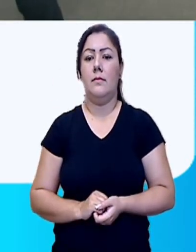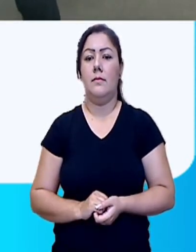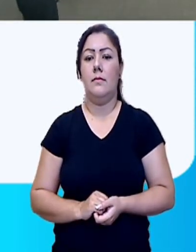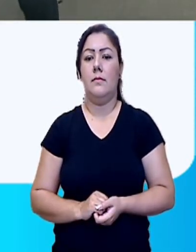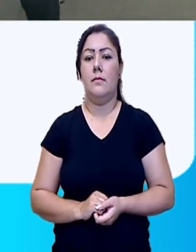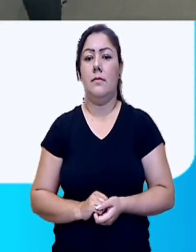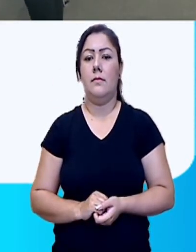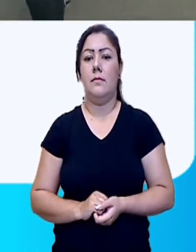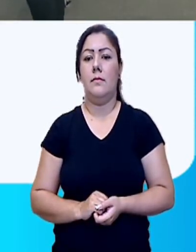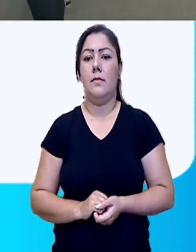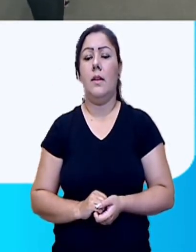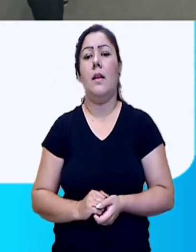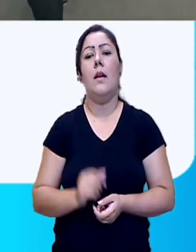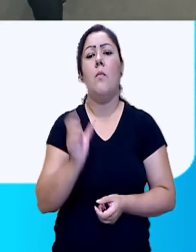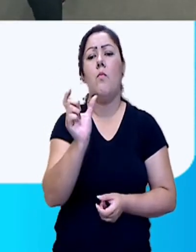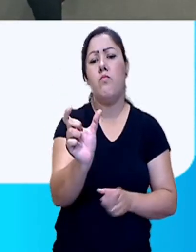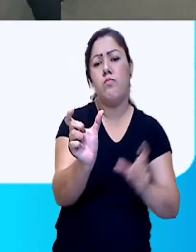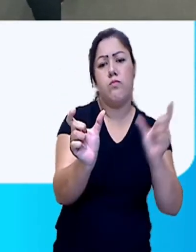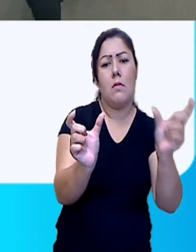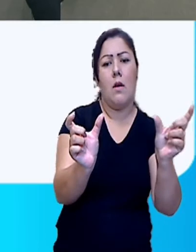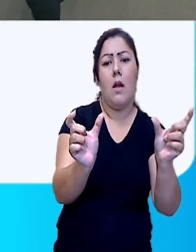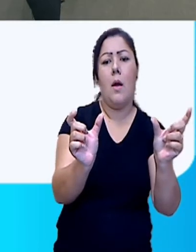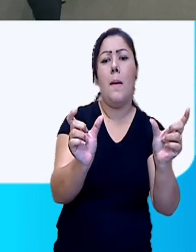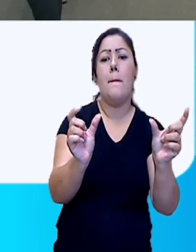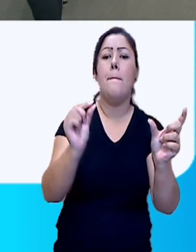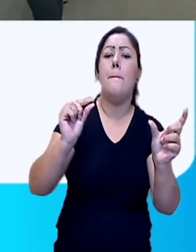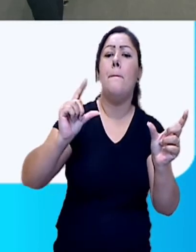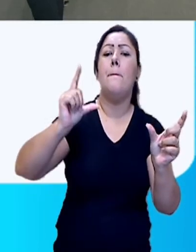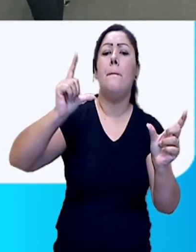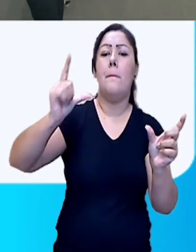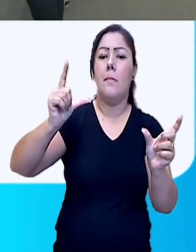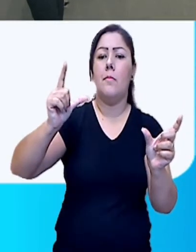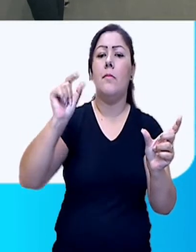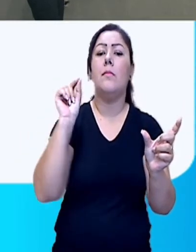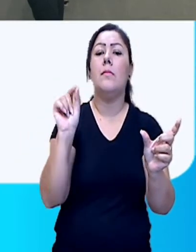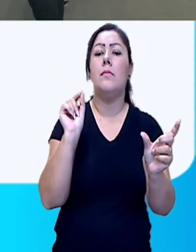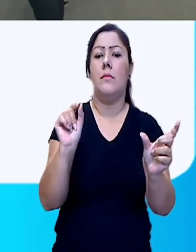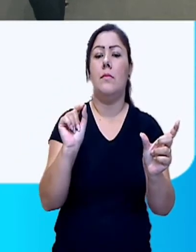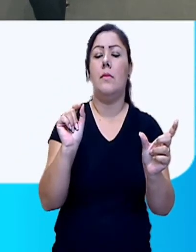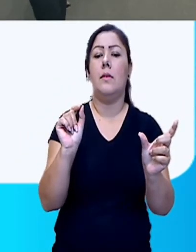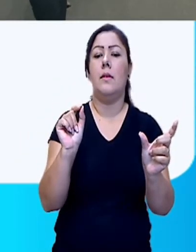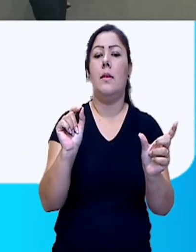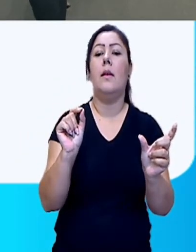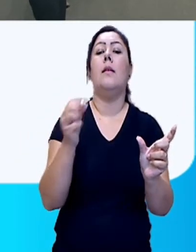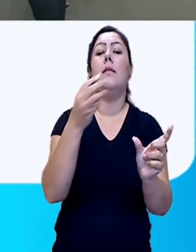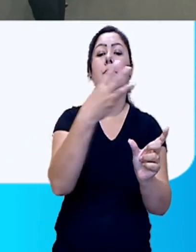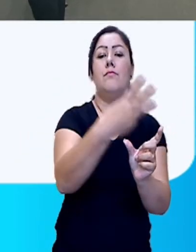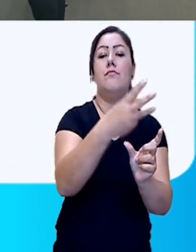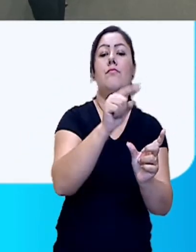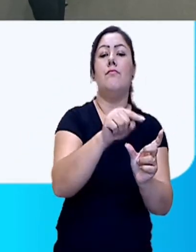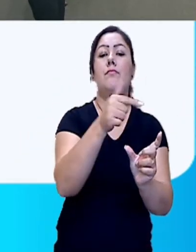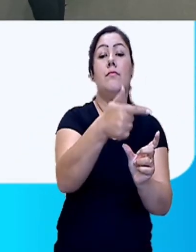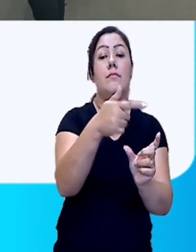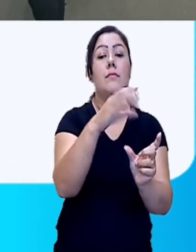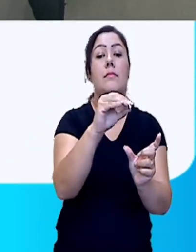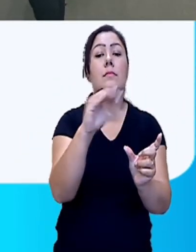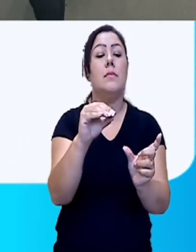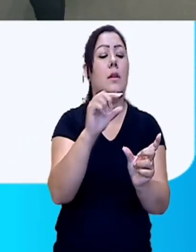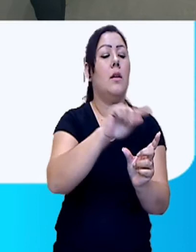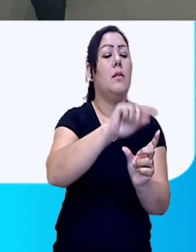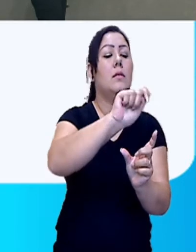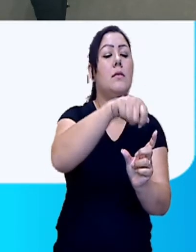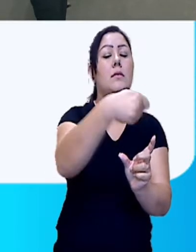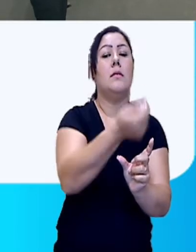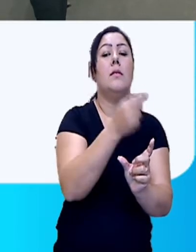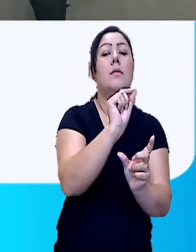Quem tem o maior valor absoluto? Qual dos dois? O número maior aqui é 3.700 e o sinal dele é o quê?